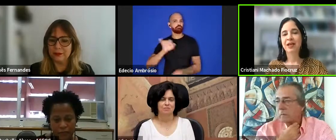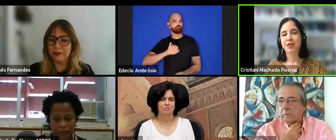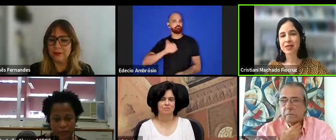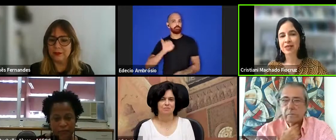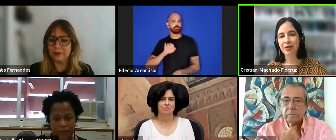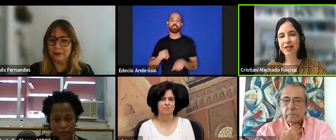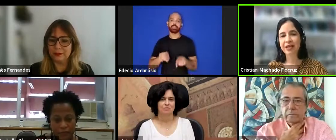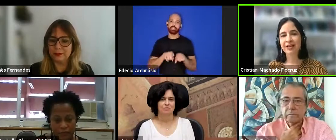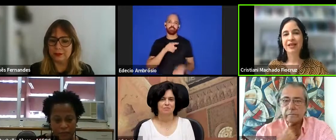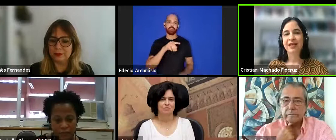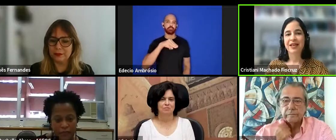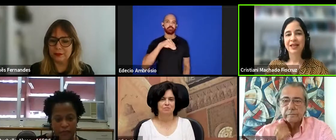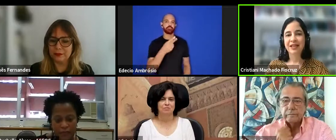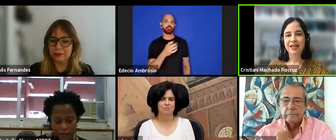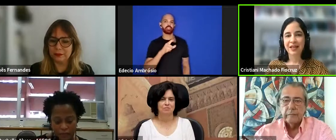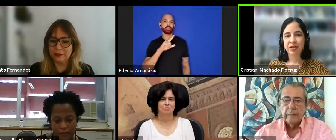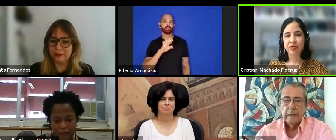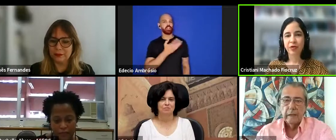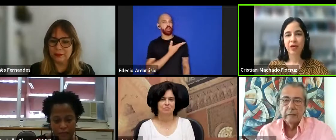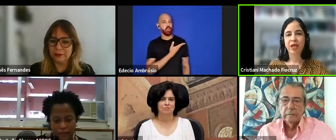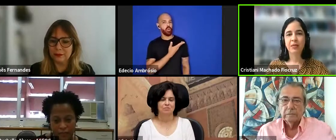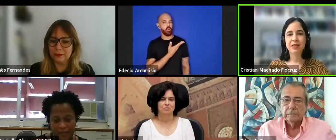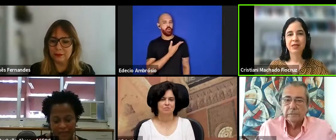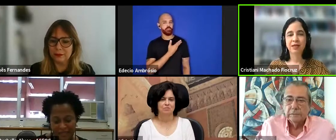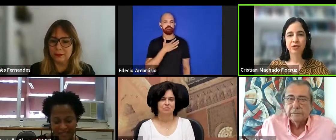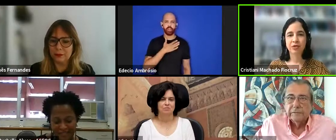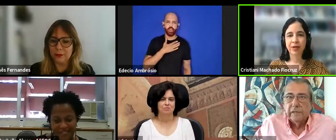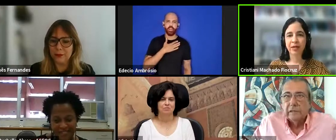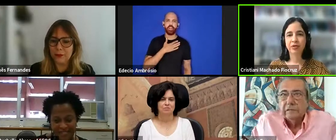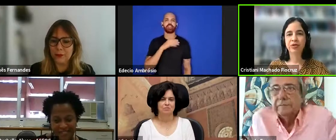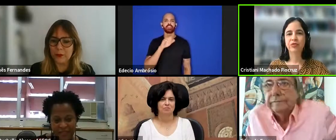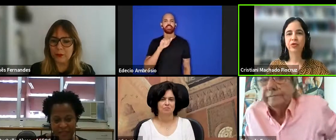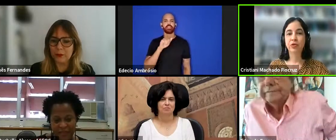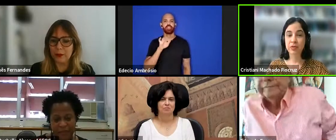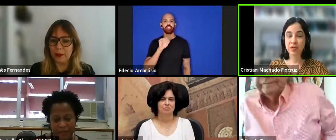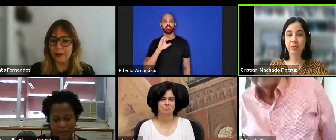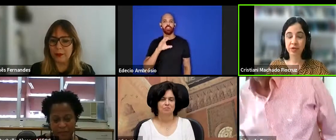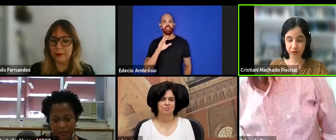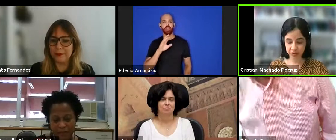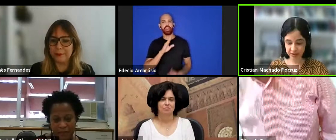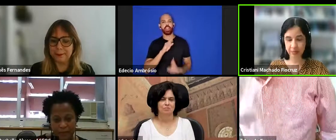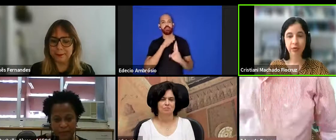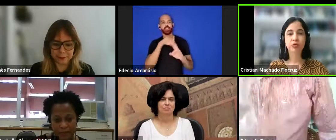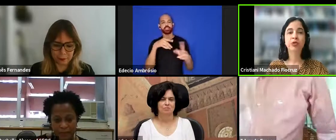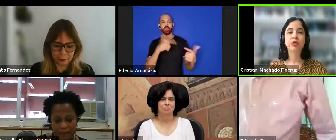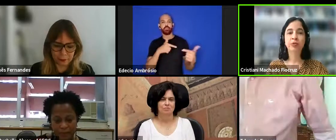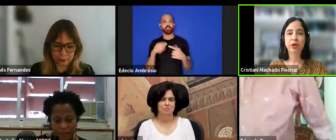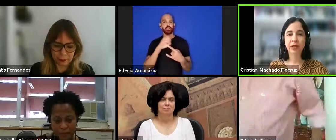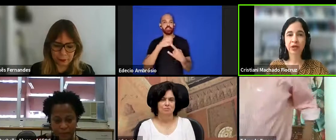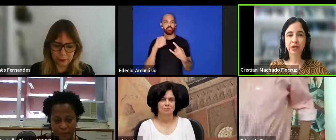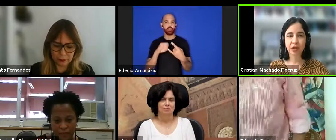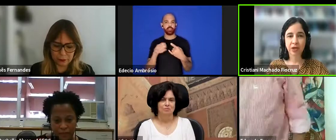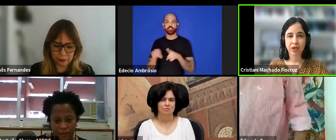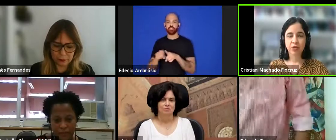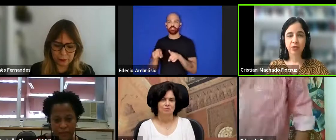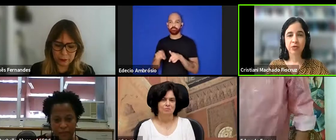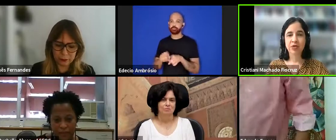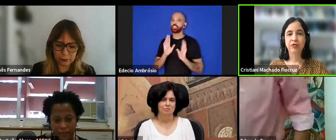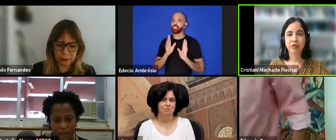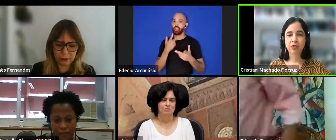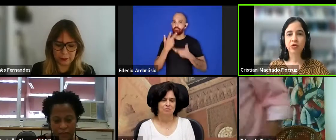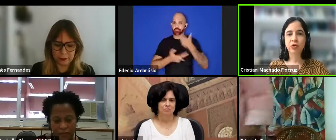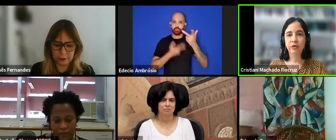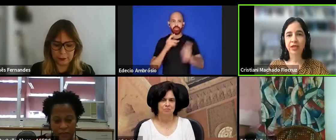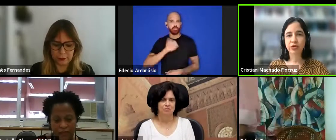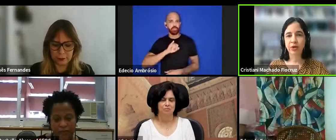Michele, nossa colega querida da ASFOC, representando os trabalhadores da Fiocruz, e também já trouxe elementos muito importantes sobre